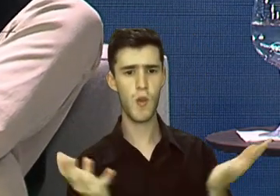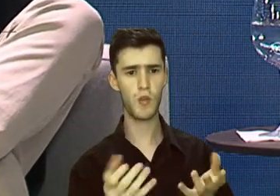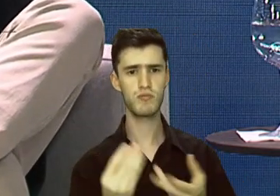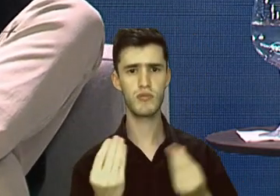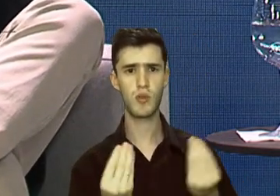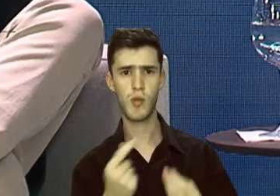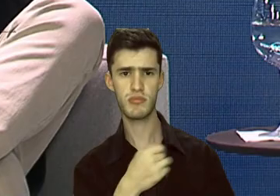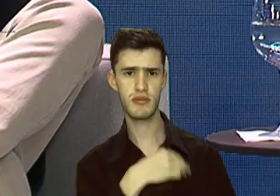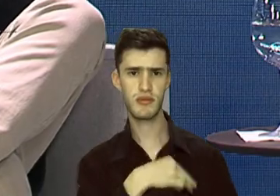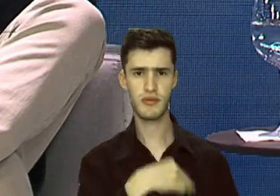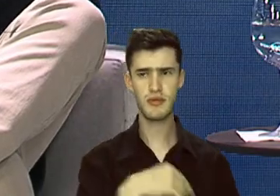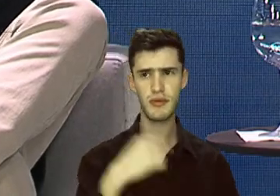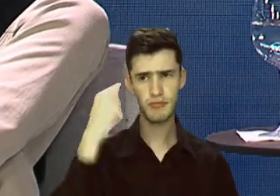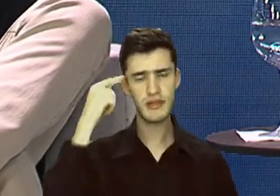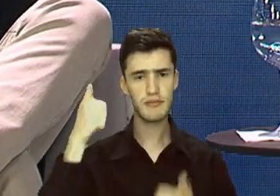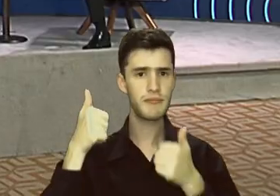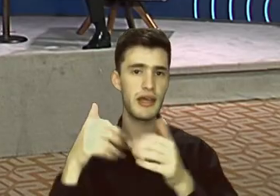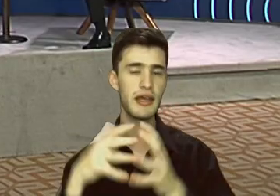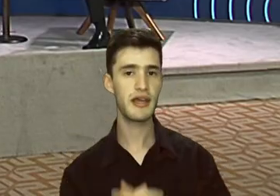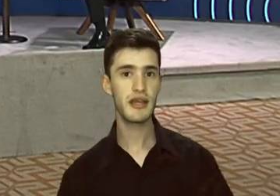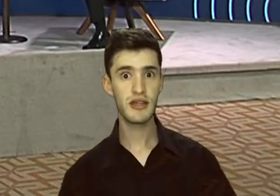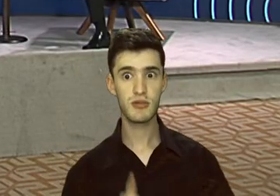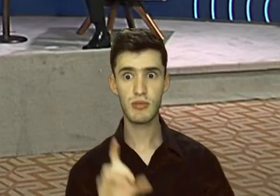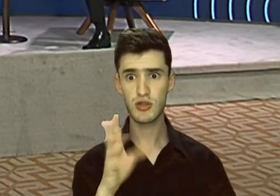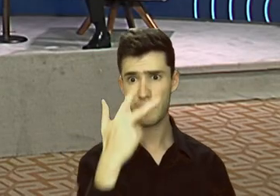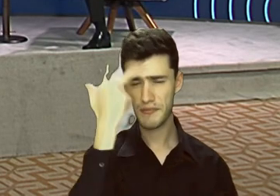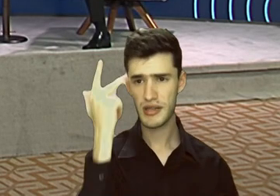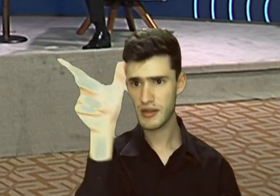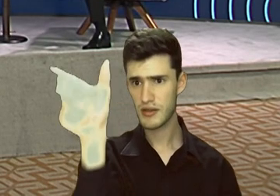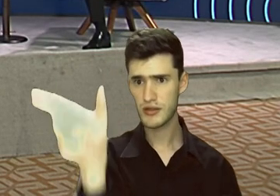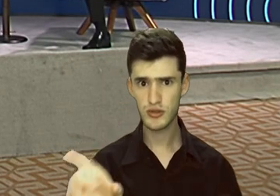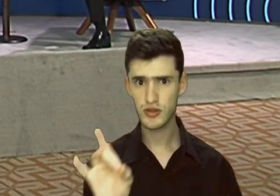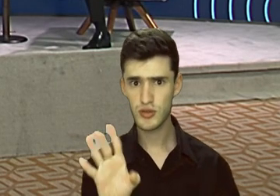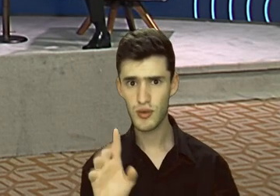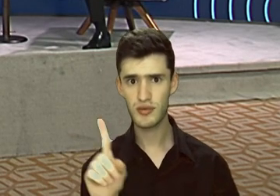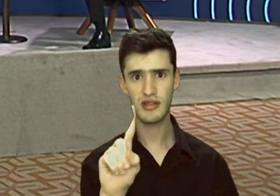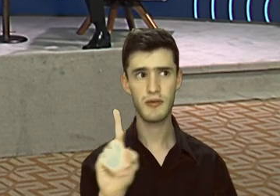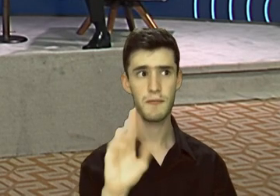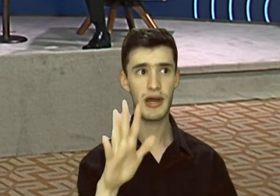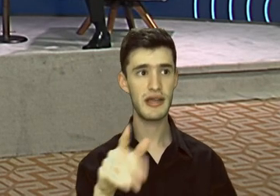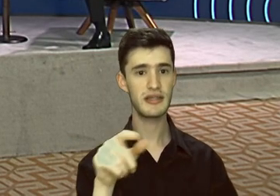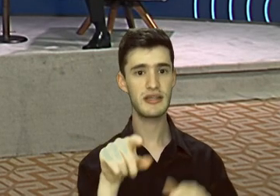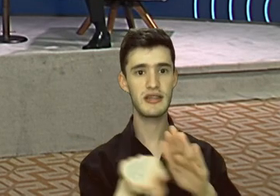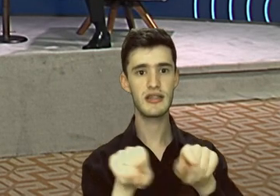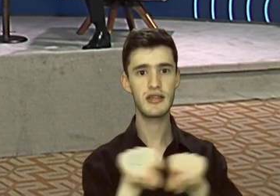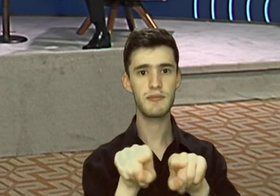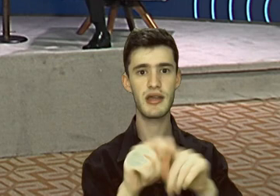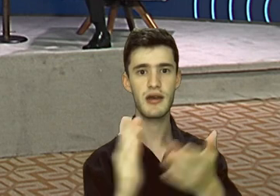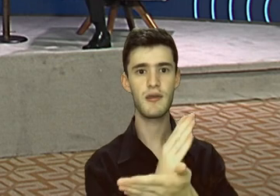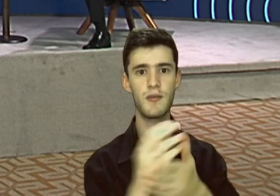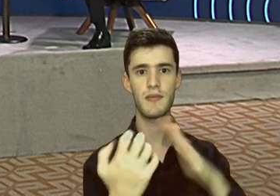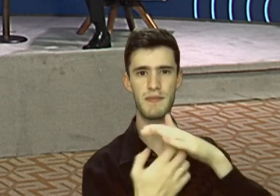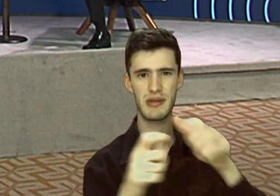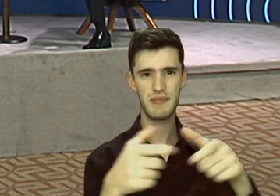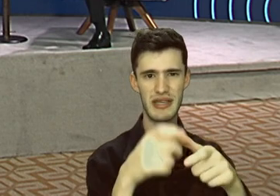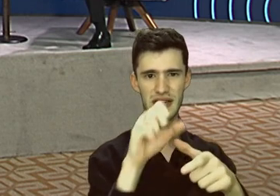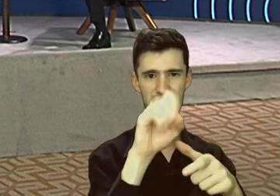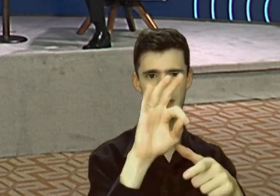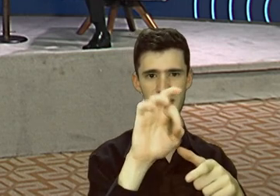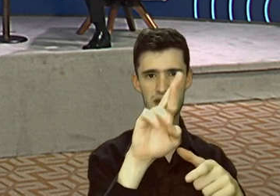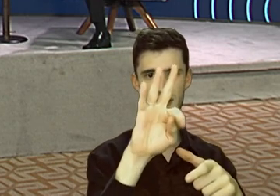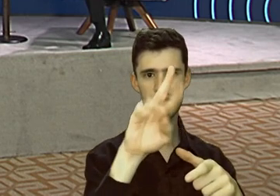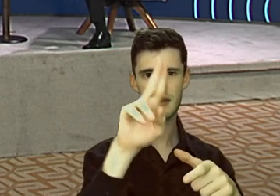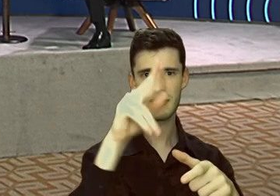só de pessoas tá essas startups que receberam muito investimento a conta de